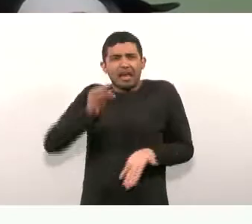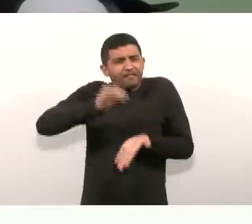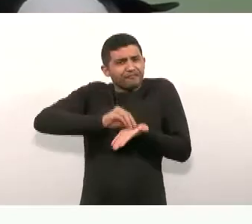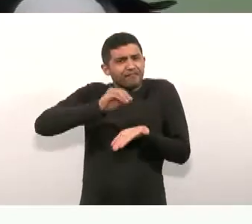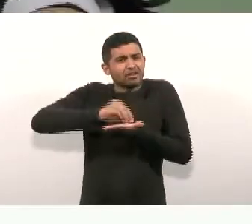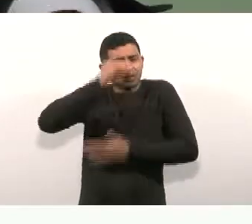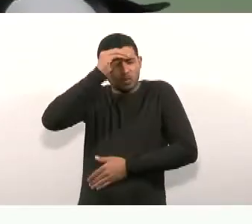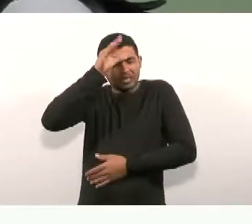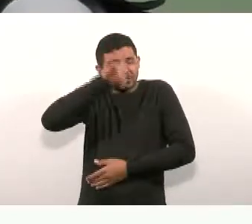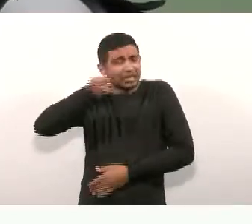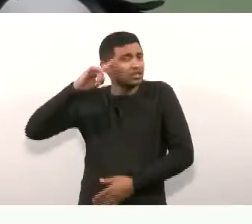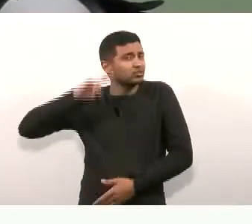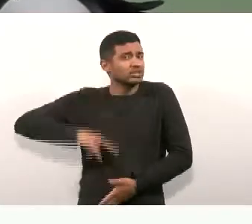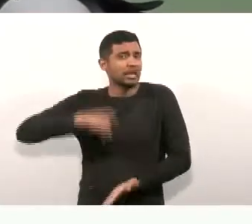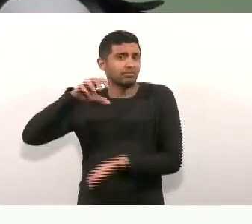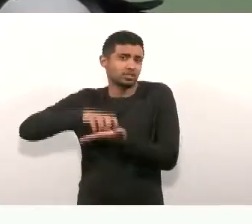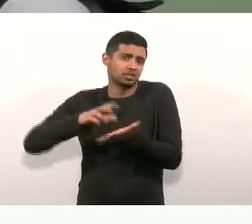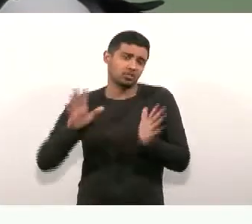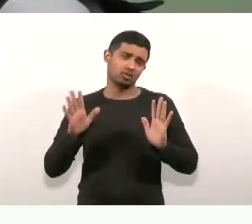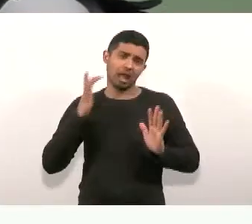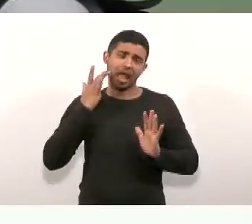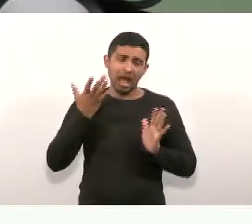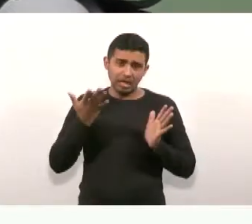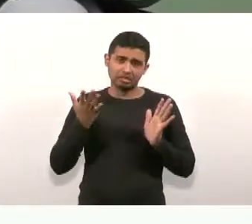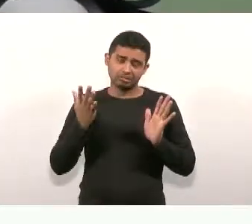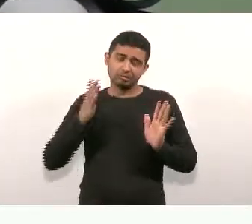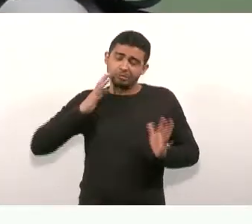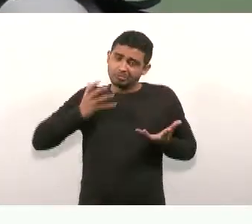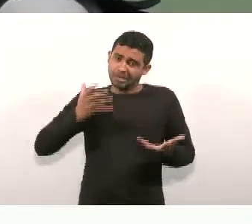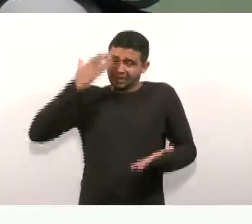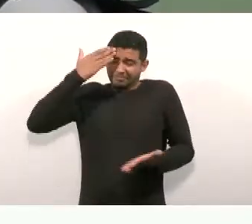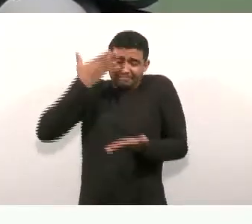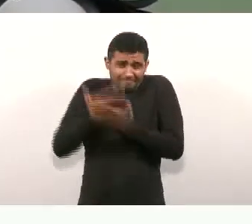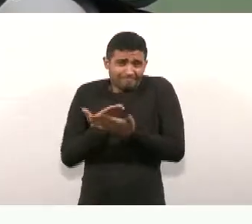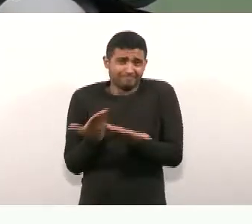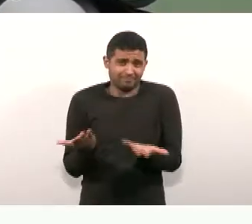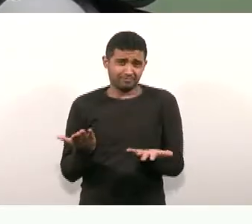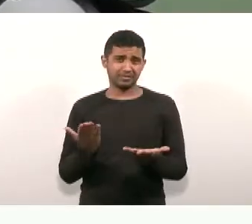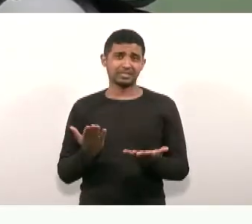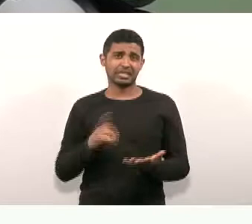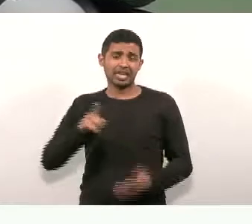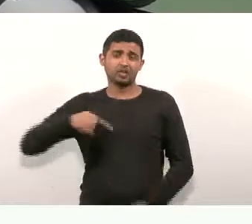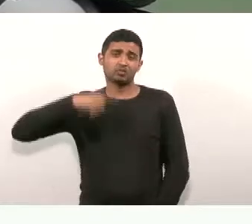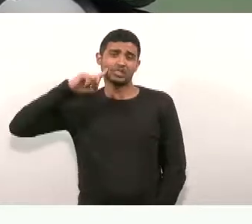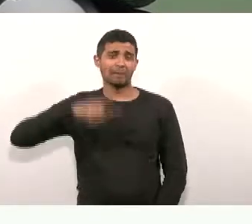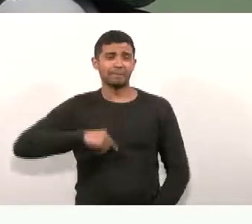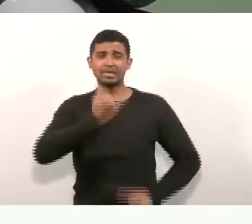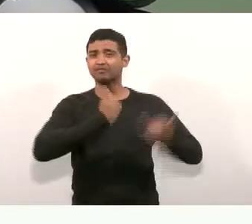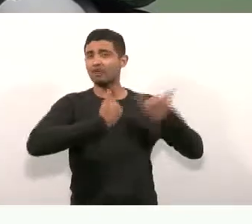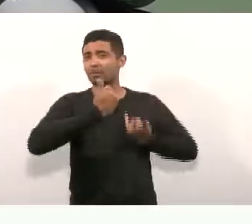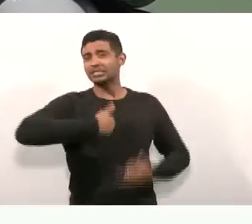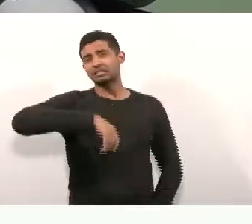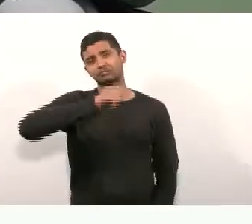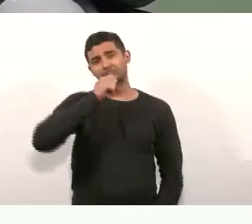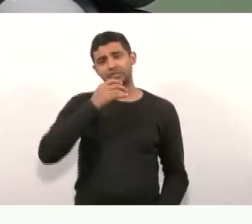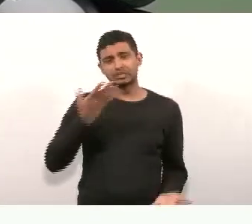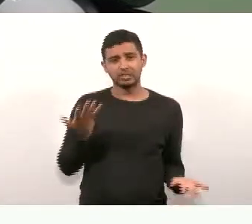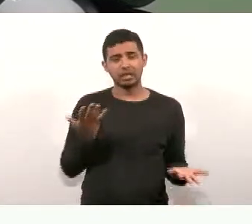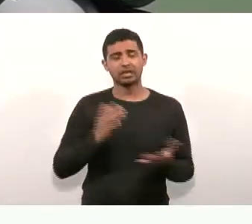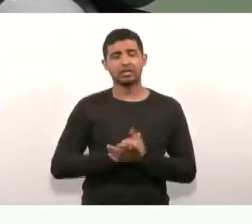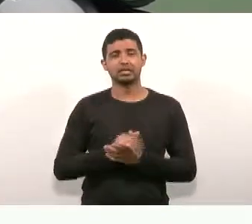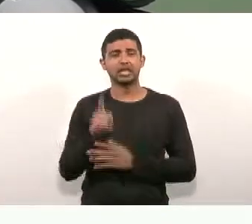sobre o setor. Eu atribuo a isso. Eu quero crer que seja um componente de desinformação sobre o que representou a indústria